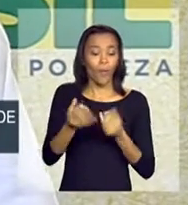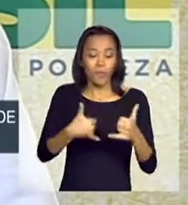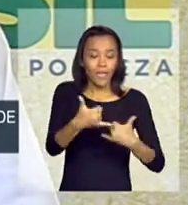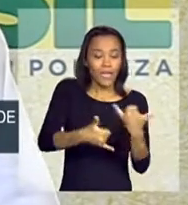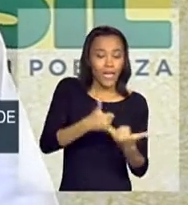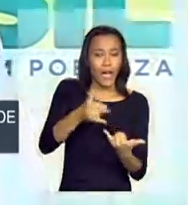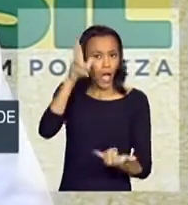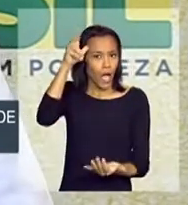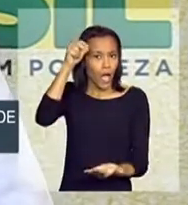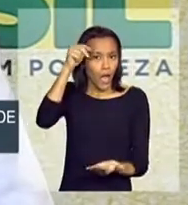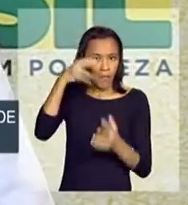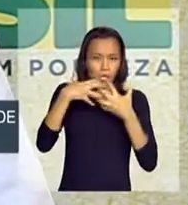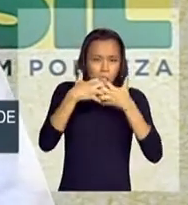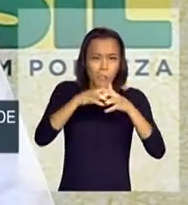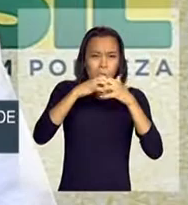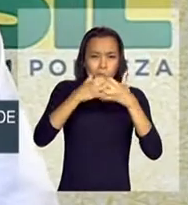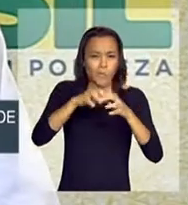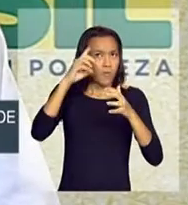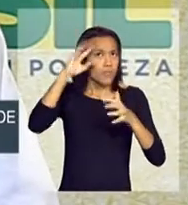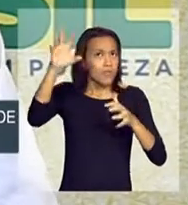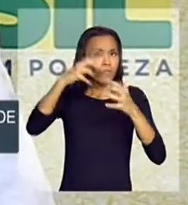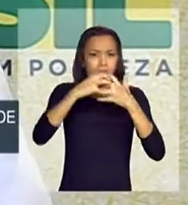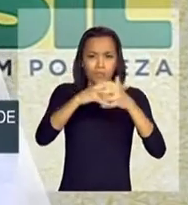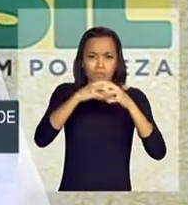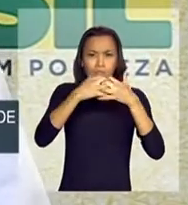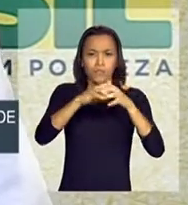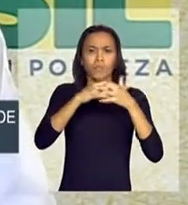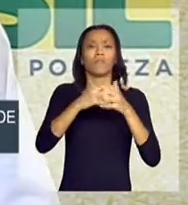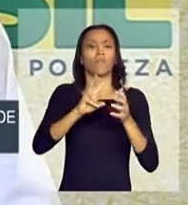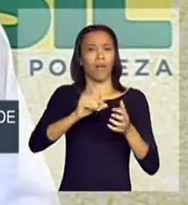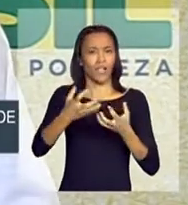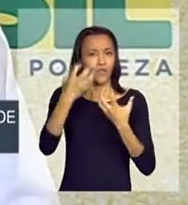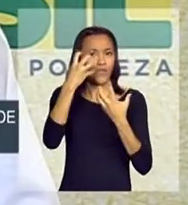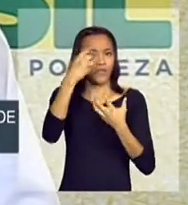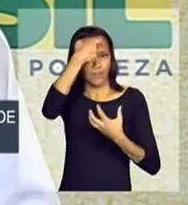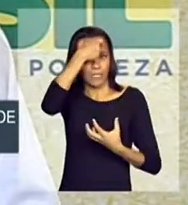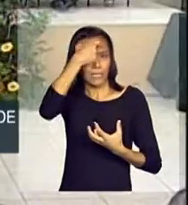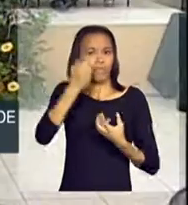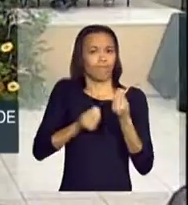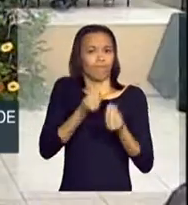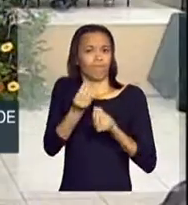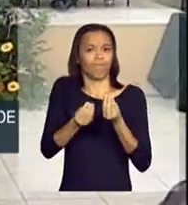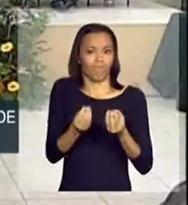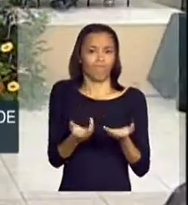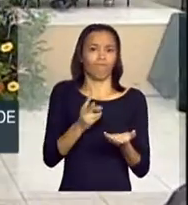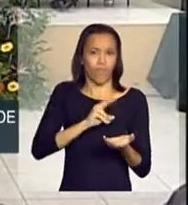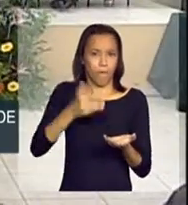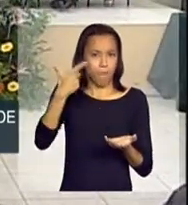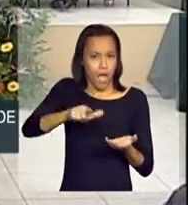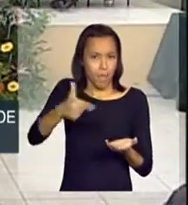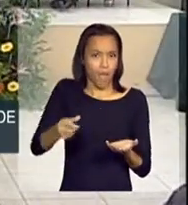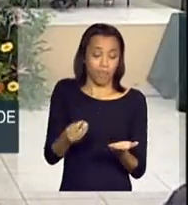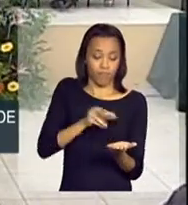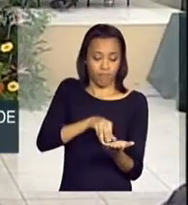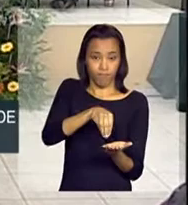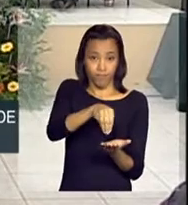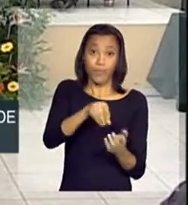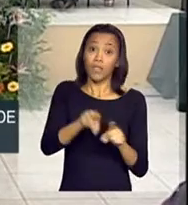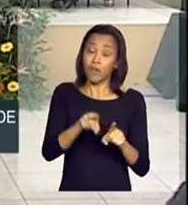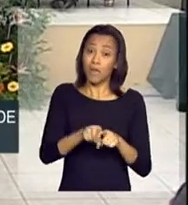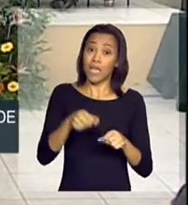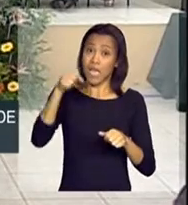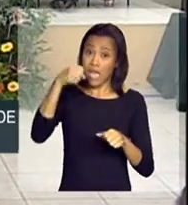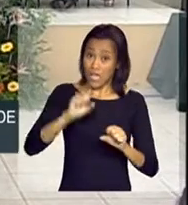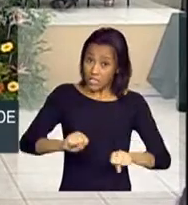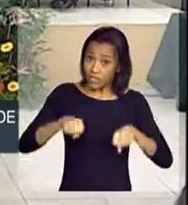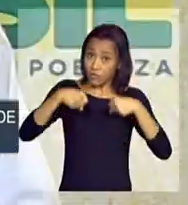desenvolvimento intelectual da nossa garotada mas sobretudo esse esforço agora dessa semana do programa saiu